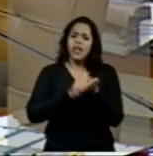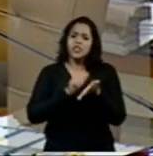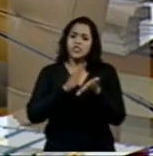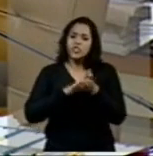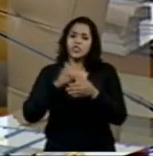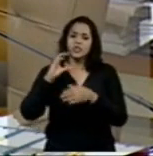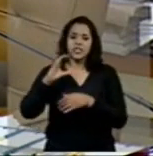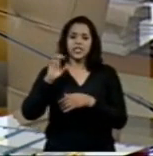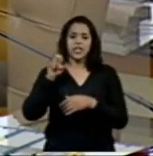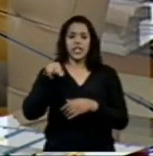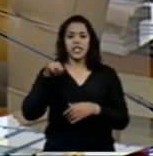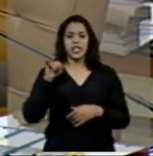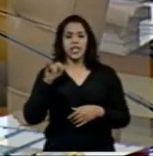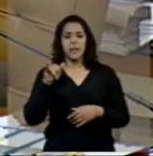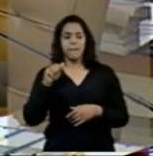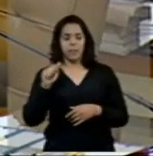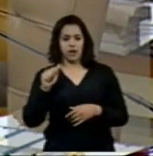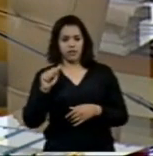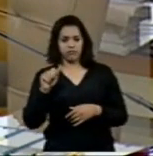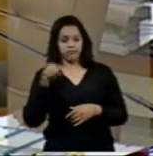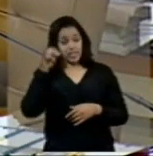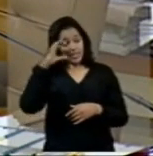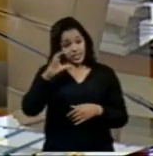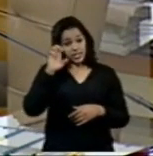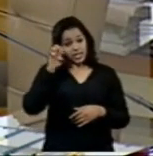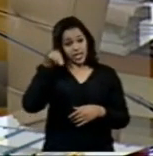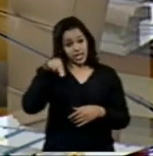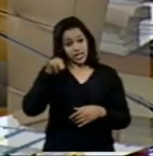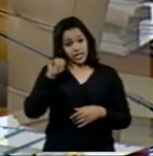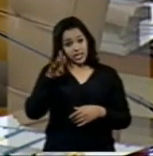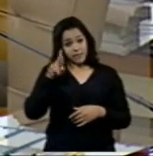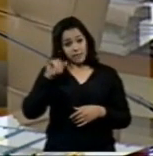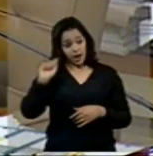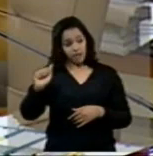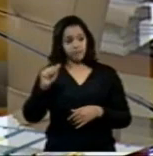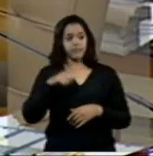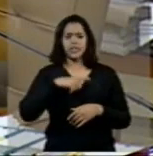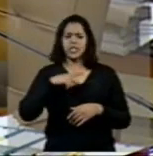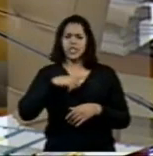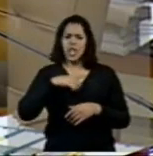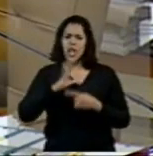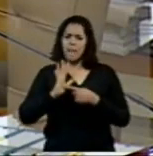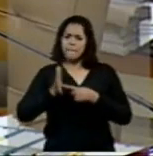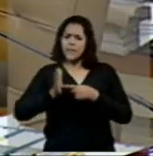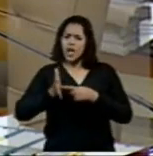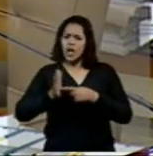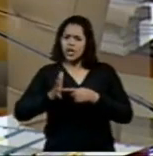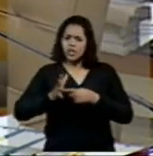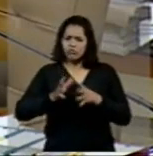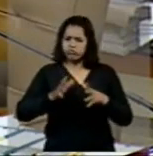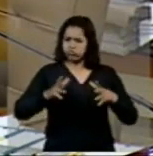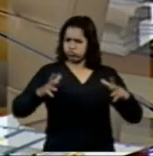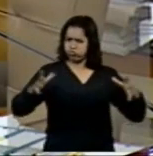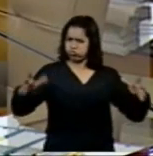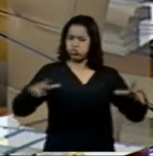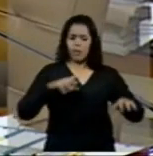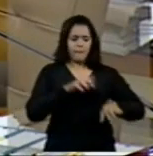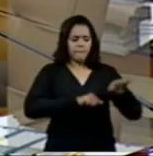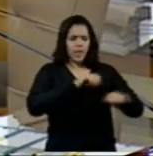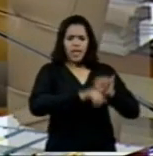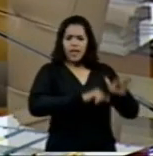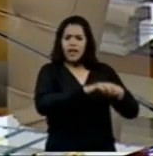na Cenibra, onde são utilizadas máquinas modernas com alta produtividade, restando